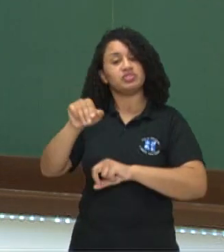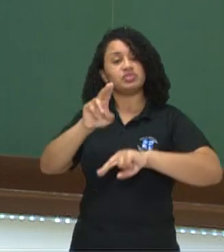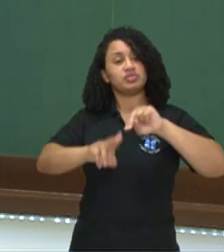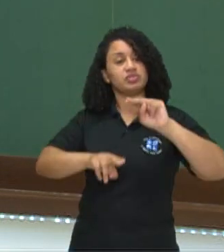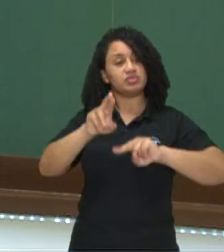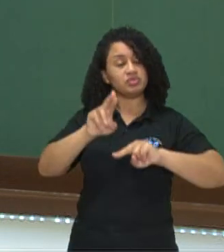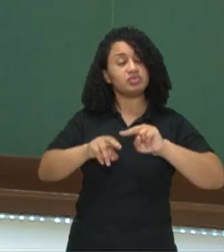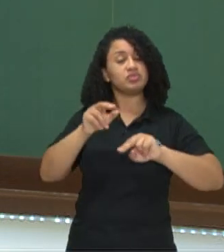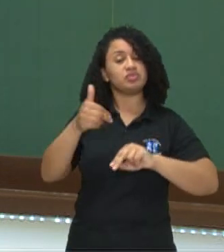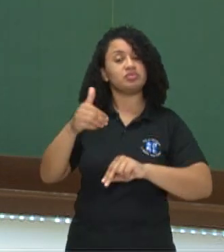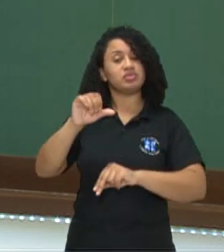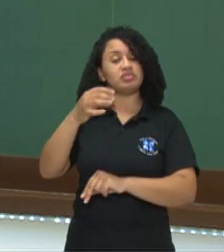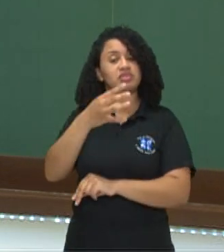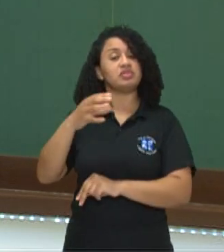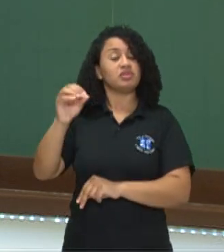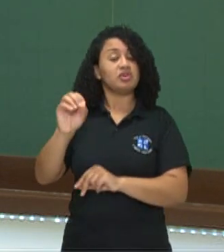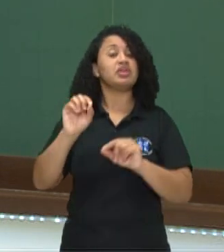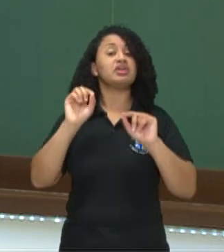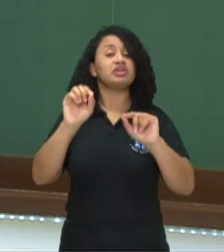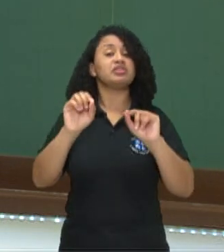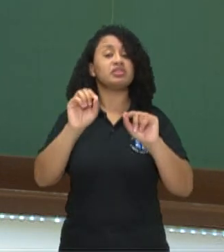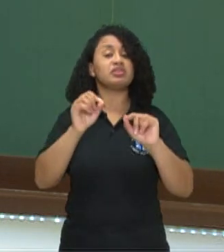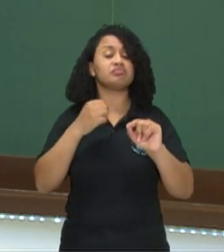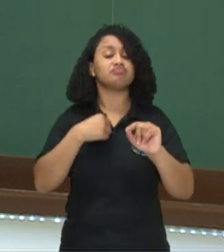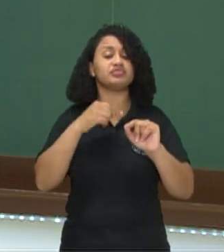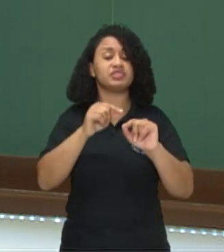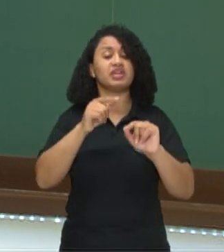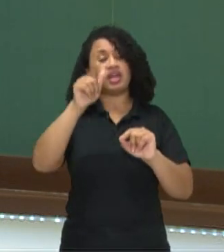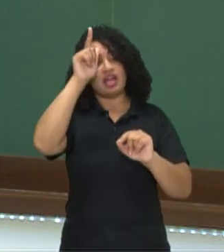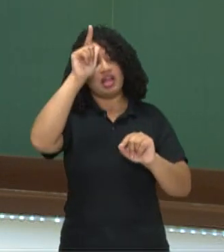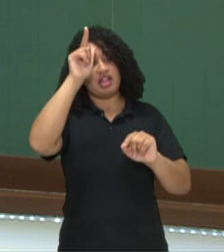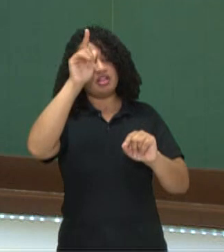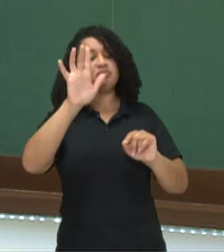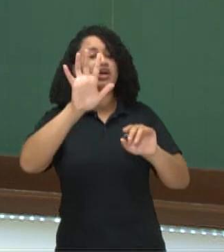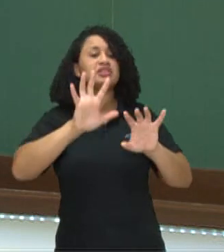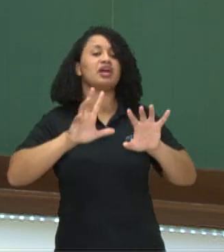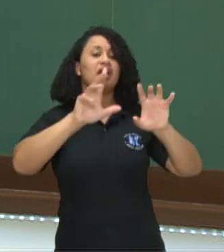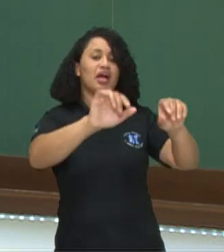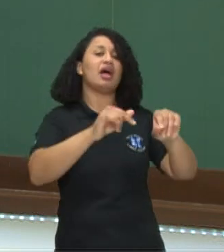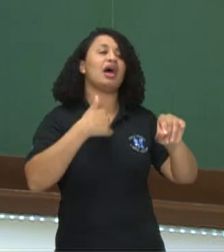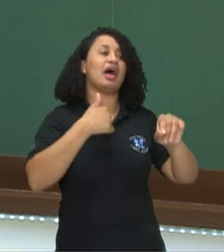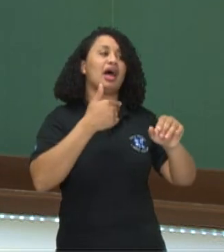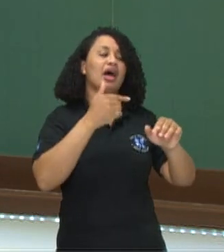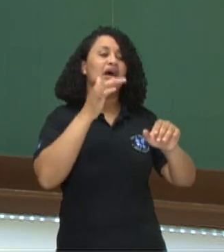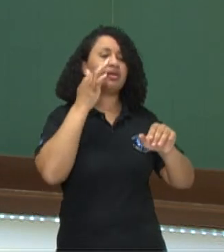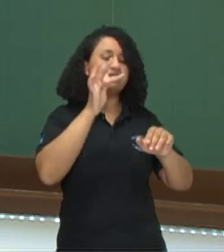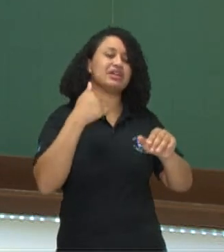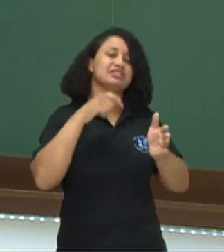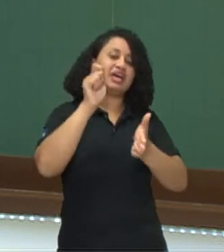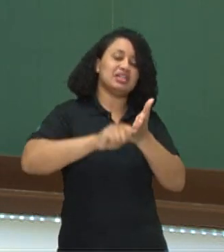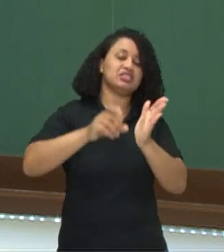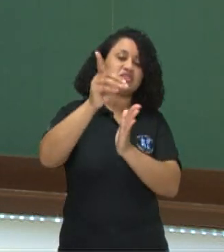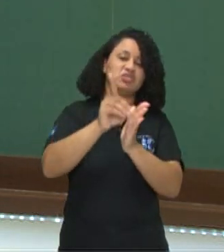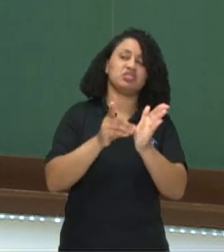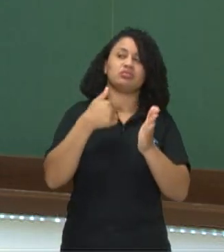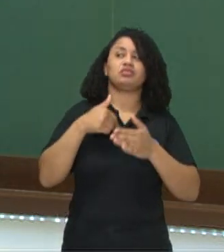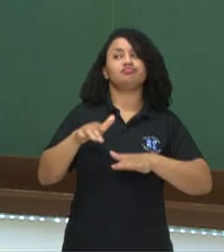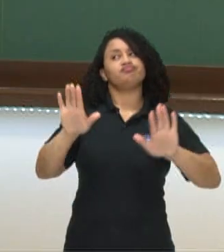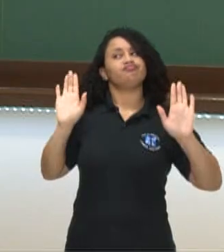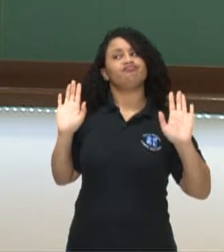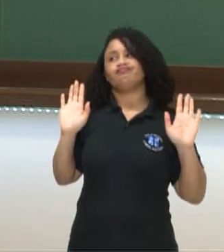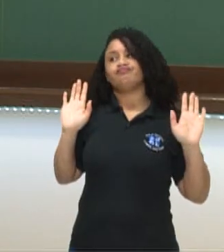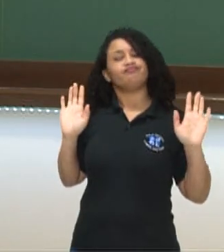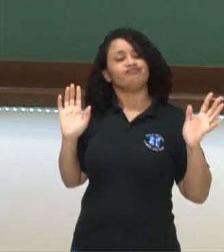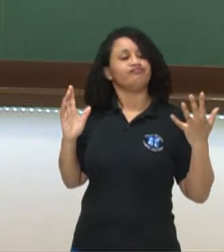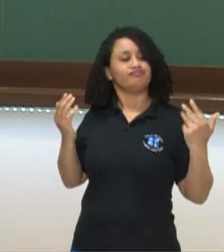de 1940, menos de um mês, a Alemanha já havia derrotado a França assinou sua rendição. Essa é uma imagem